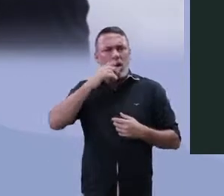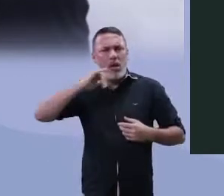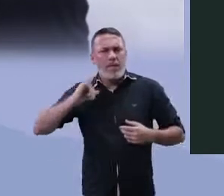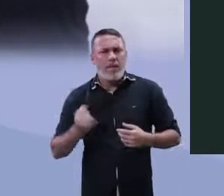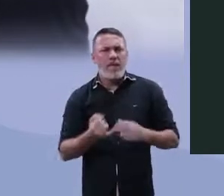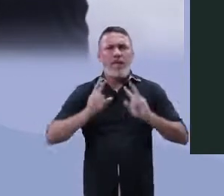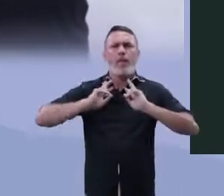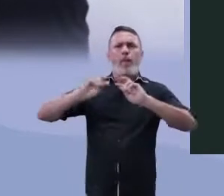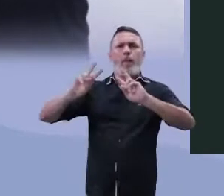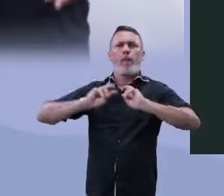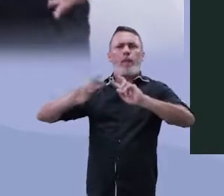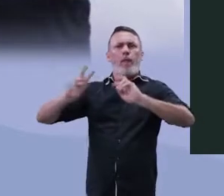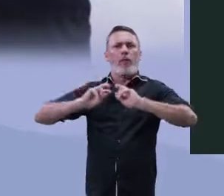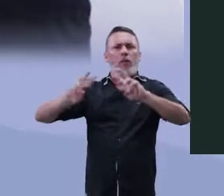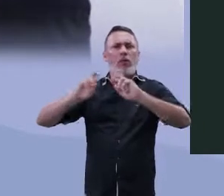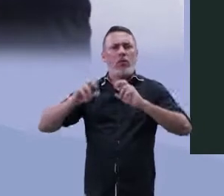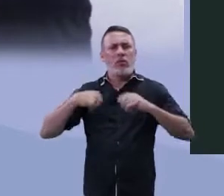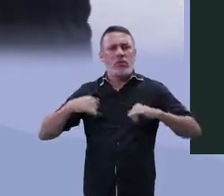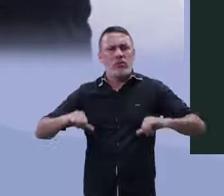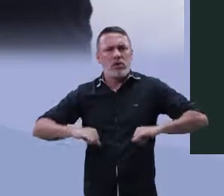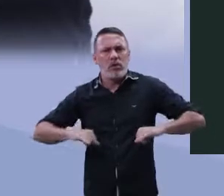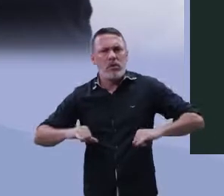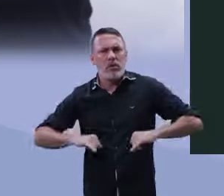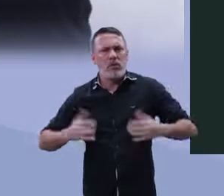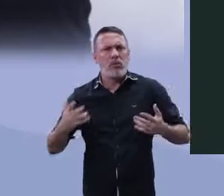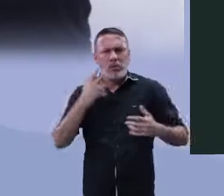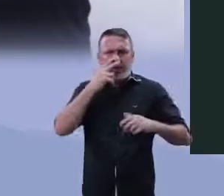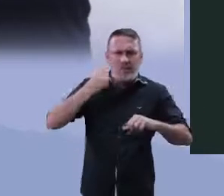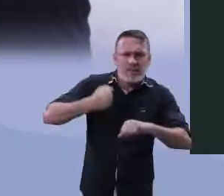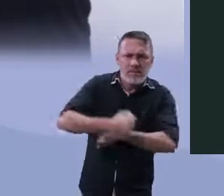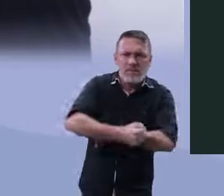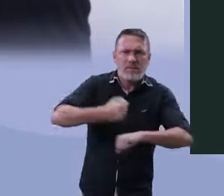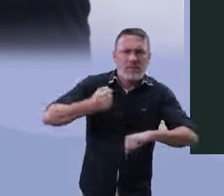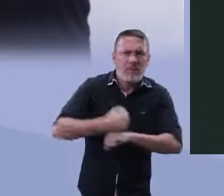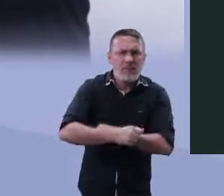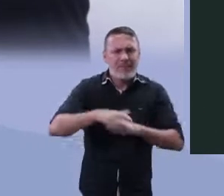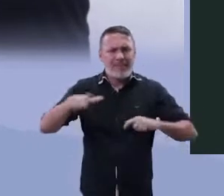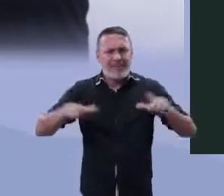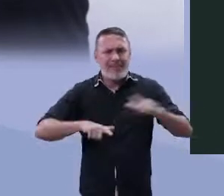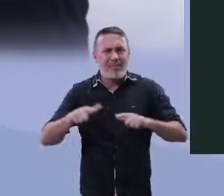pela necessidade massiva do lucro, que faz com que esse trabalhador viva em